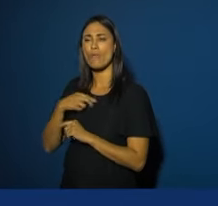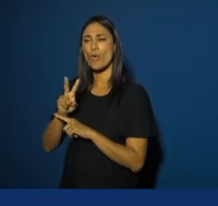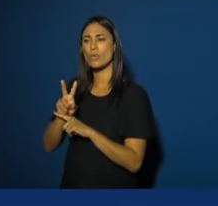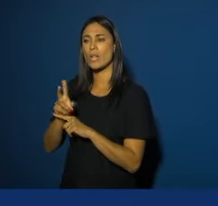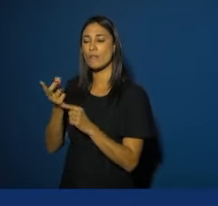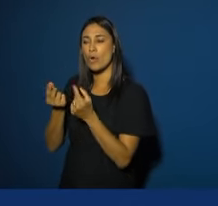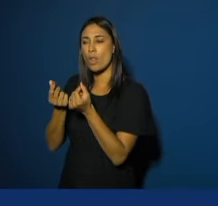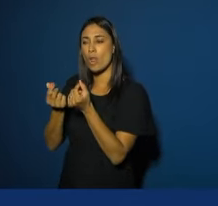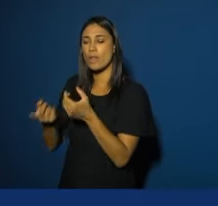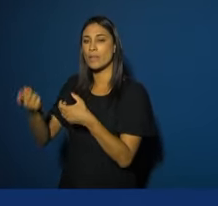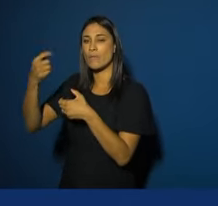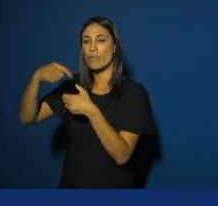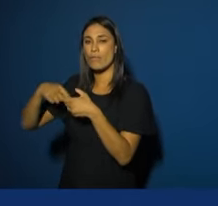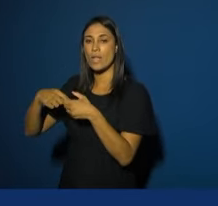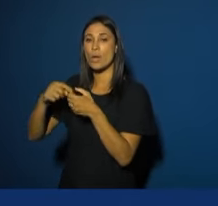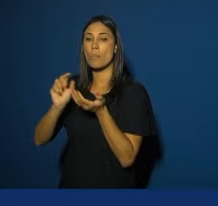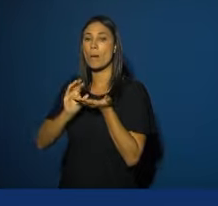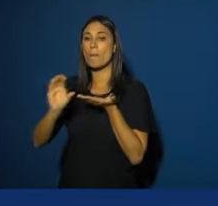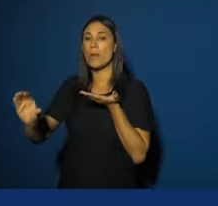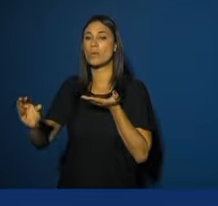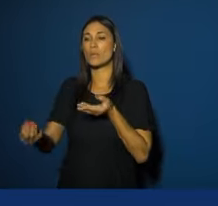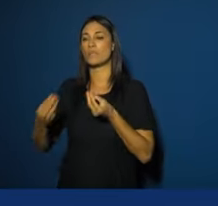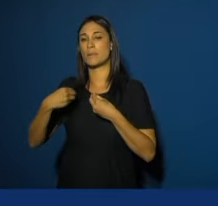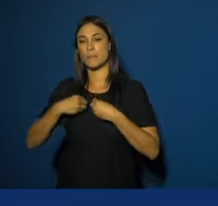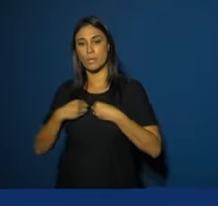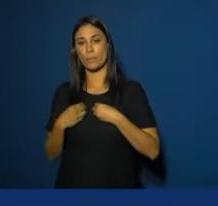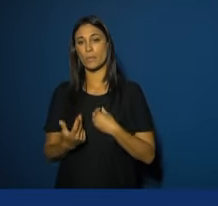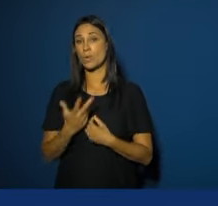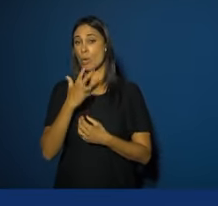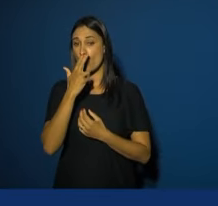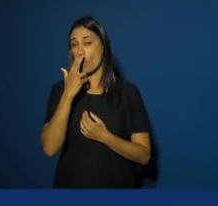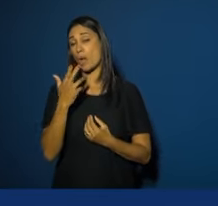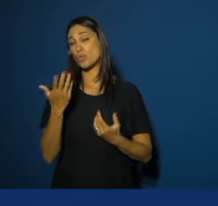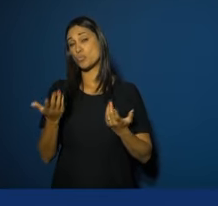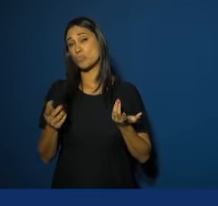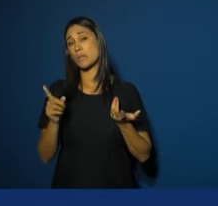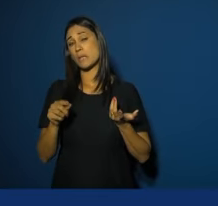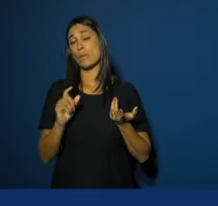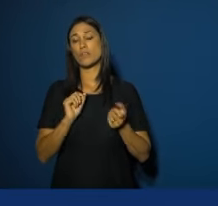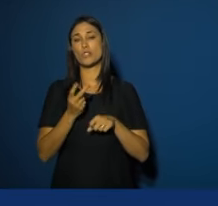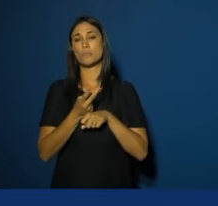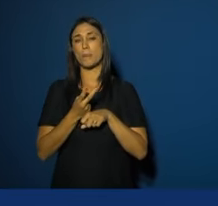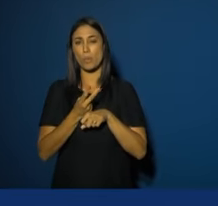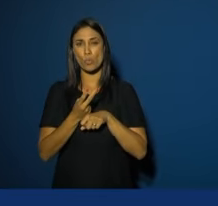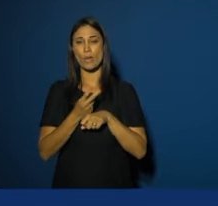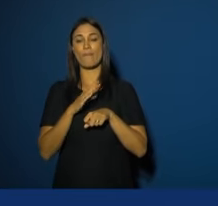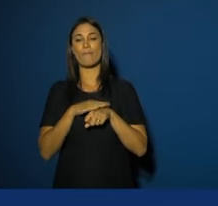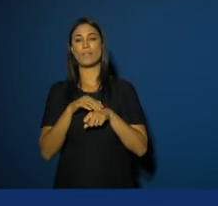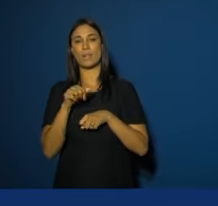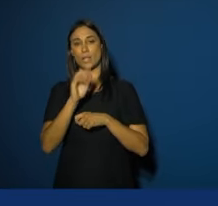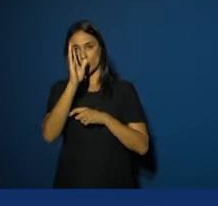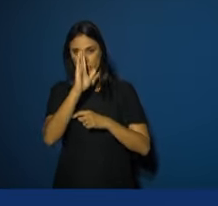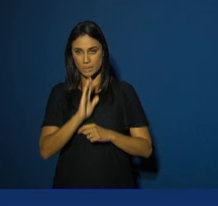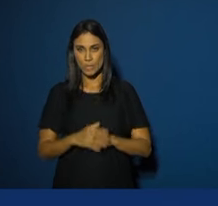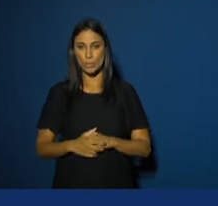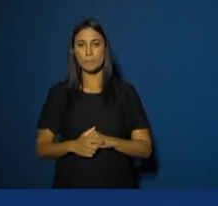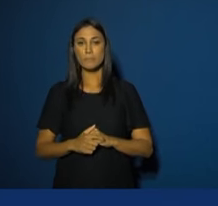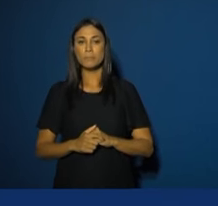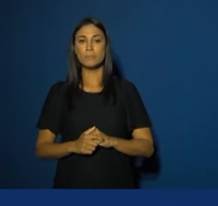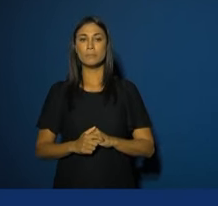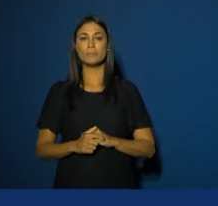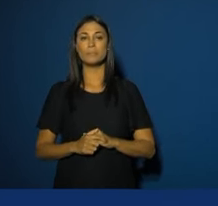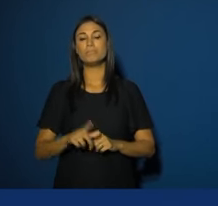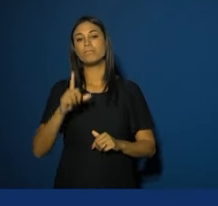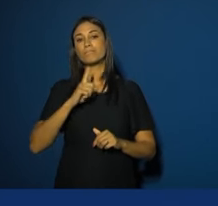rentabilizar e devolver a você uma parte maior do que você me entregou então acho que é isso que a gente tem que procurar fazer aqui no Brasil e eu tenho